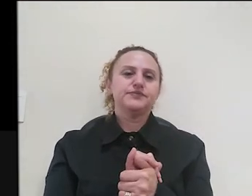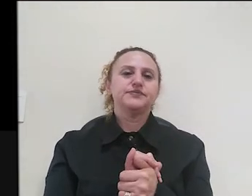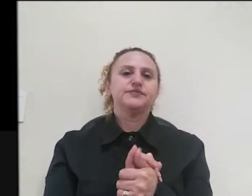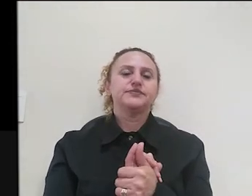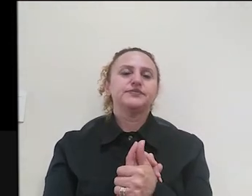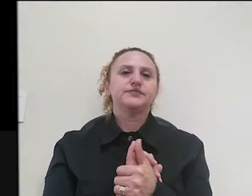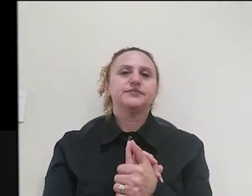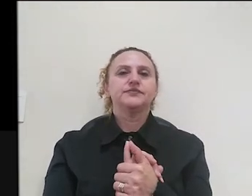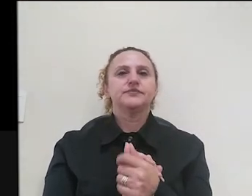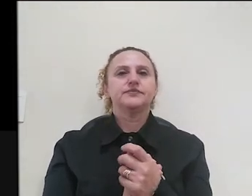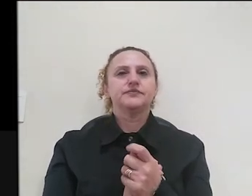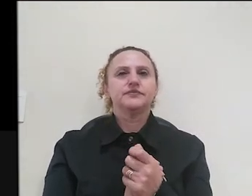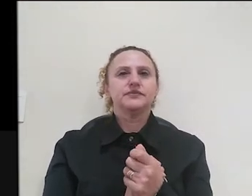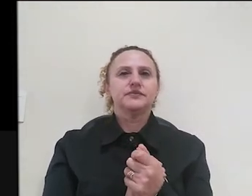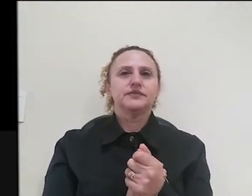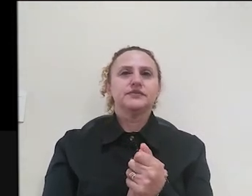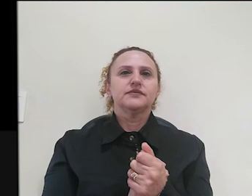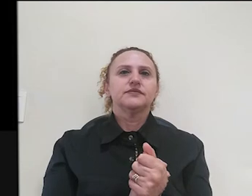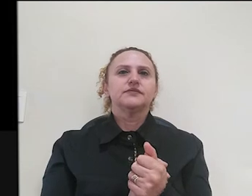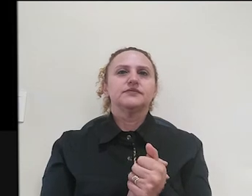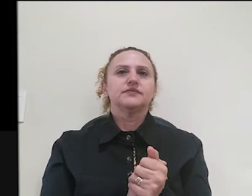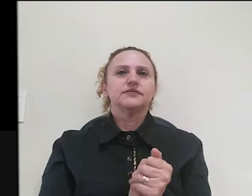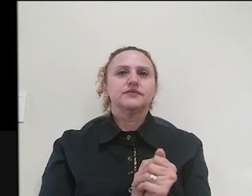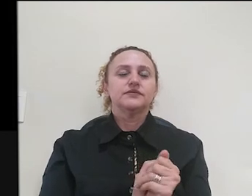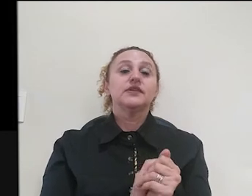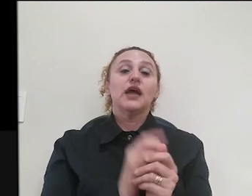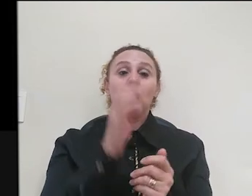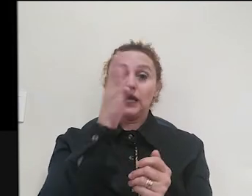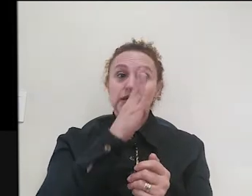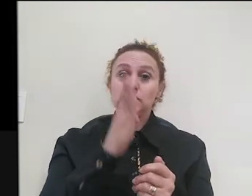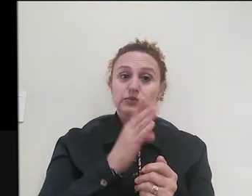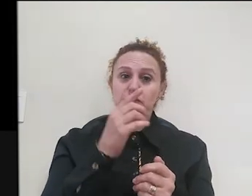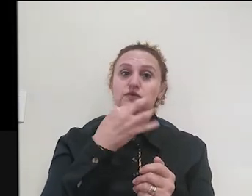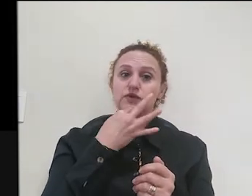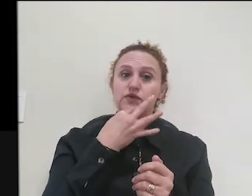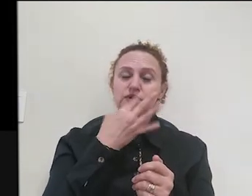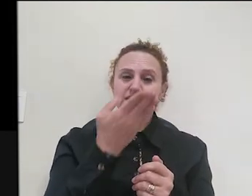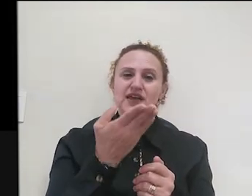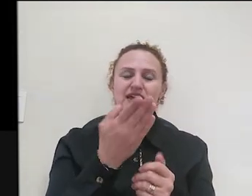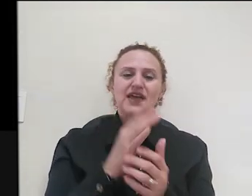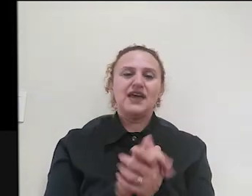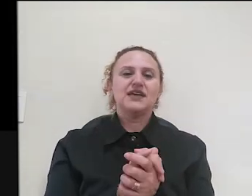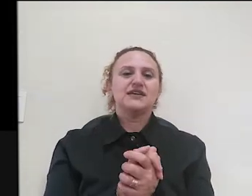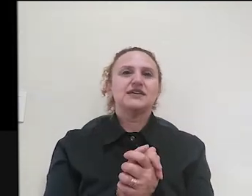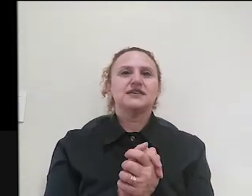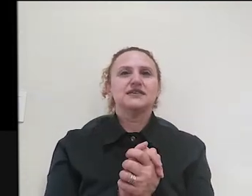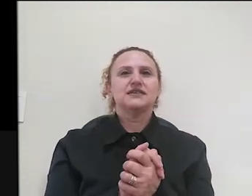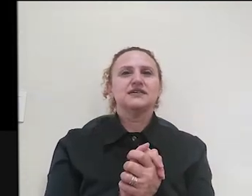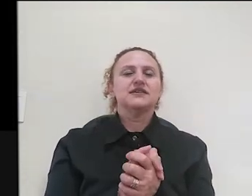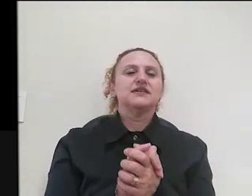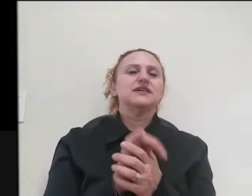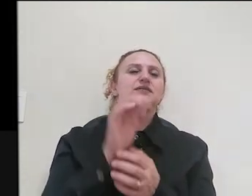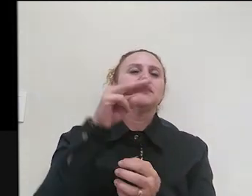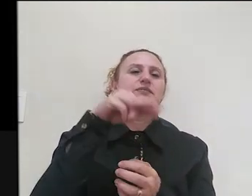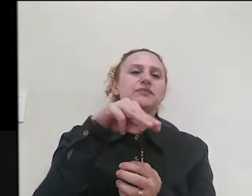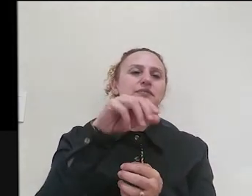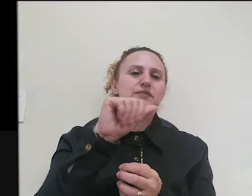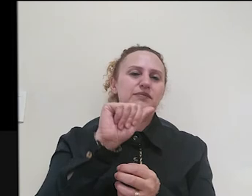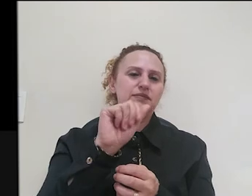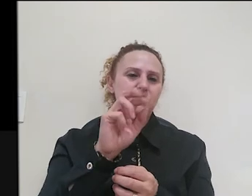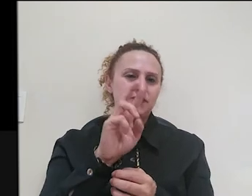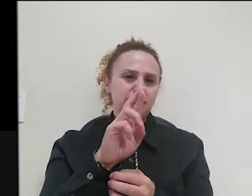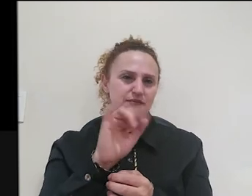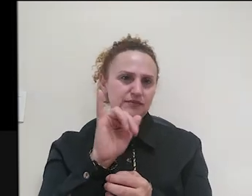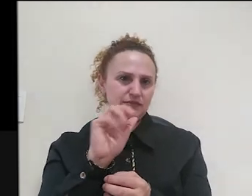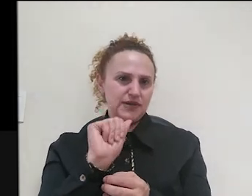Alexander Pope. Lá, né, do Brasil, vocês devem conhecer a Lira 1 da Marília de Dirceu, do Tomás Antônio Gonzaga,